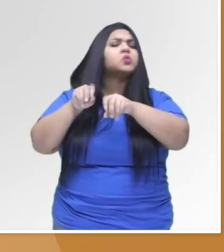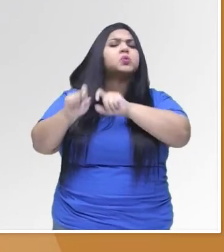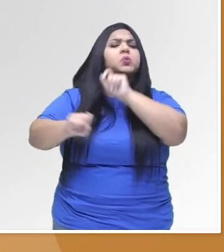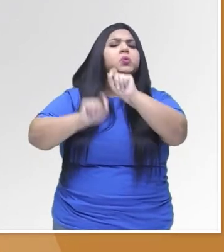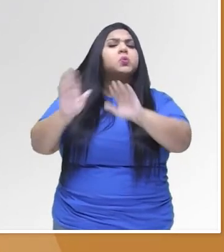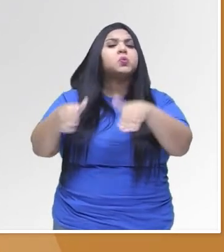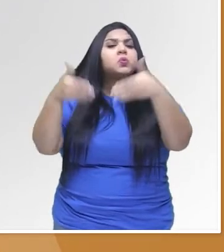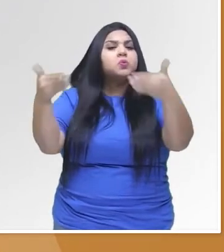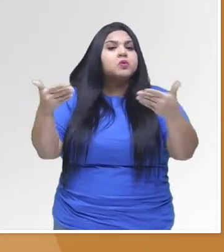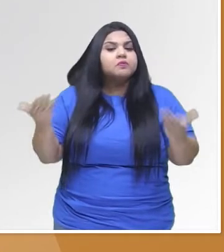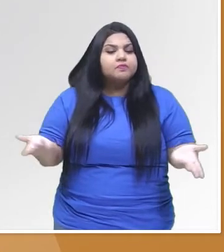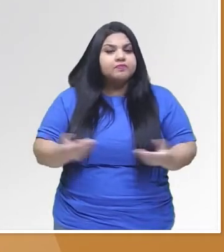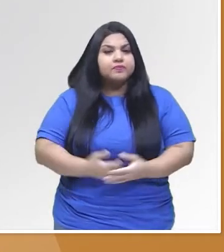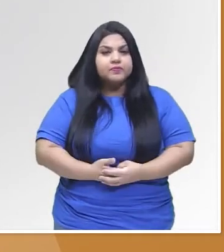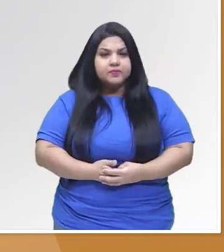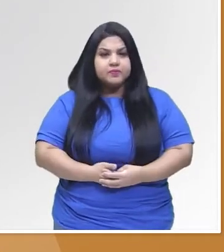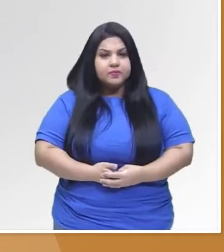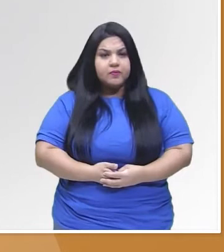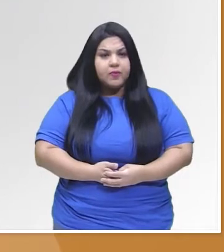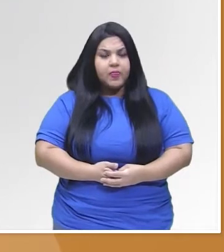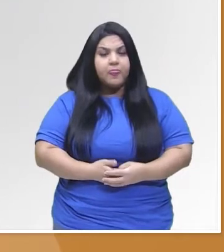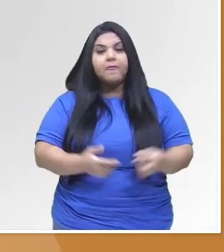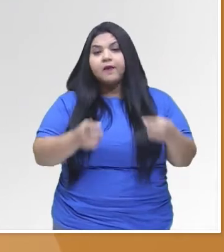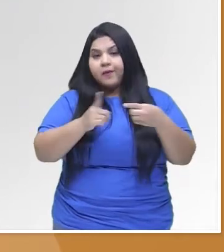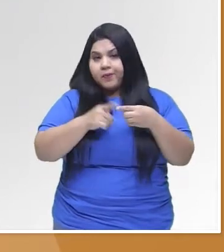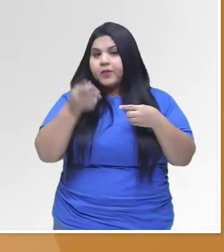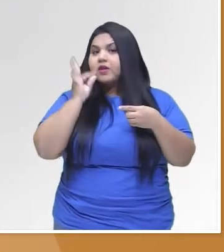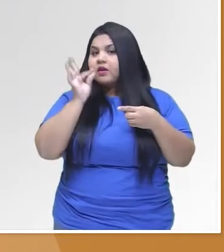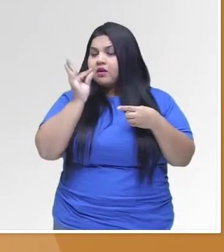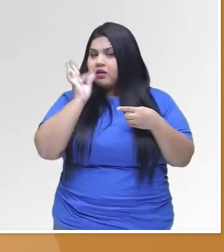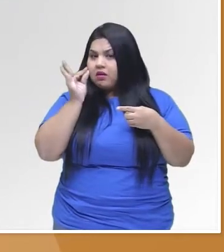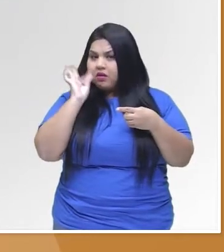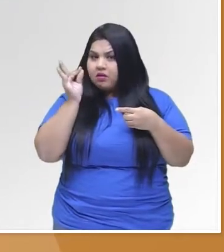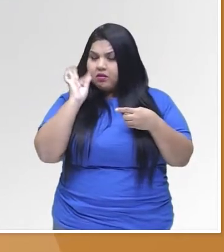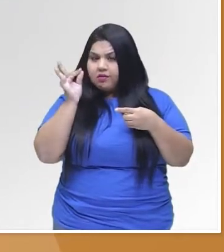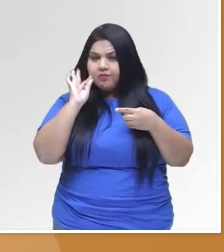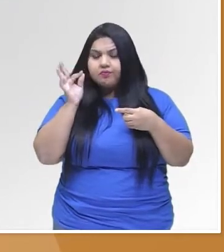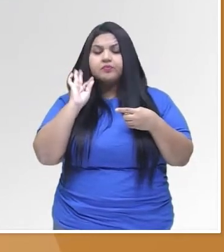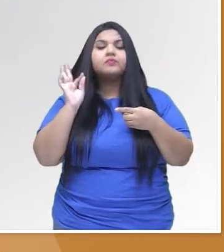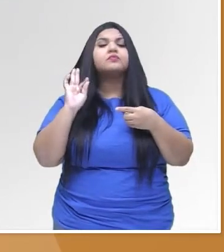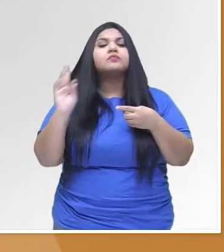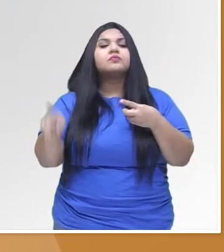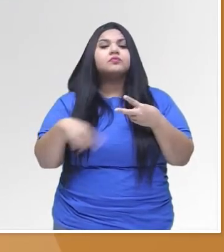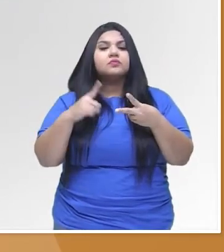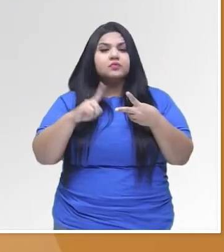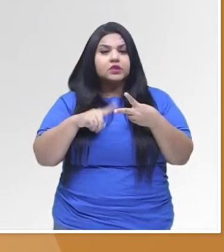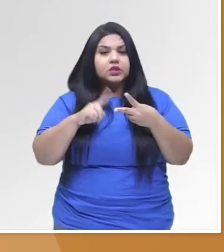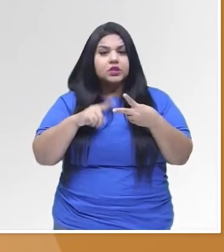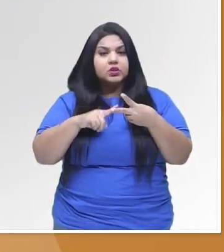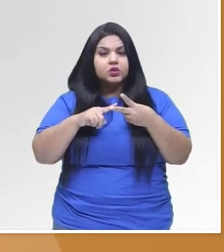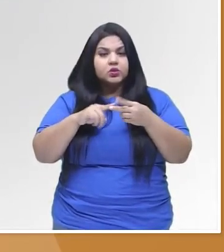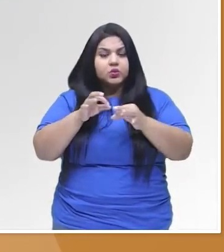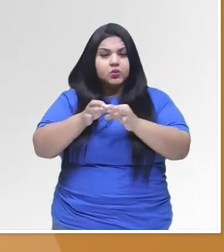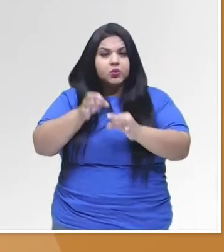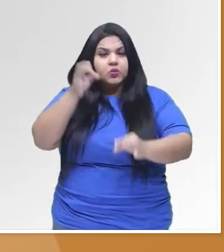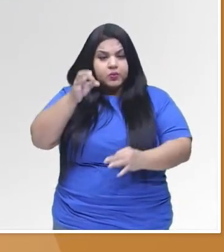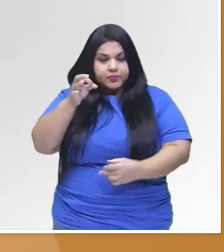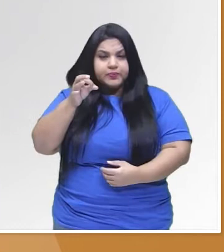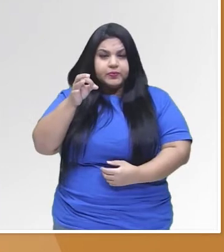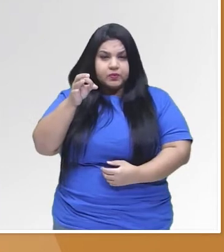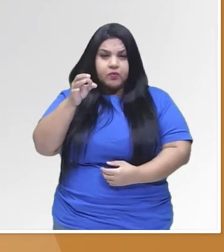Vamos lá. Agricultura de café, né, são agricultura de grãos. Agricultura da